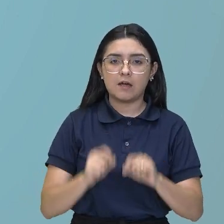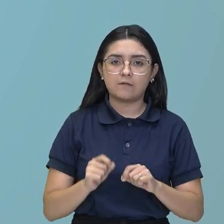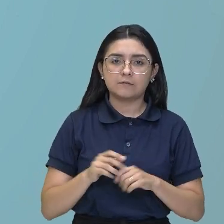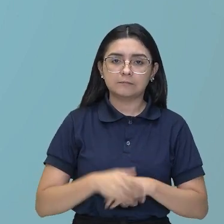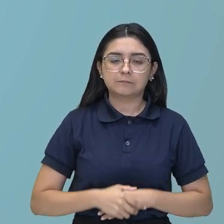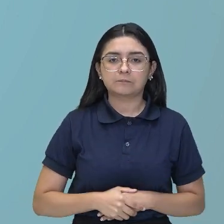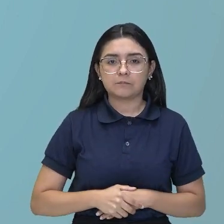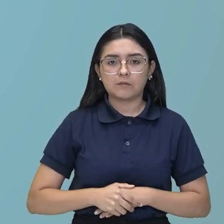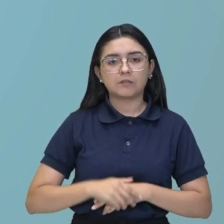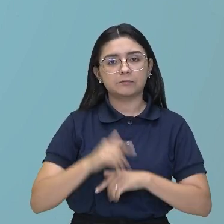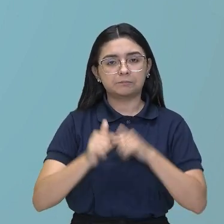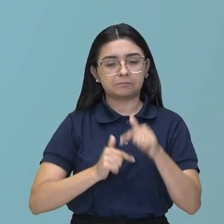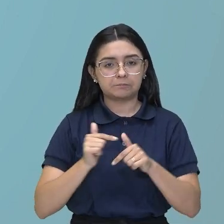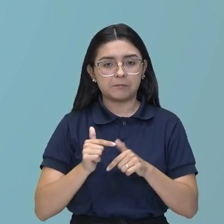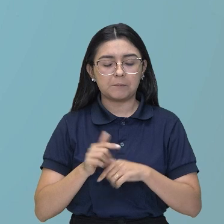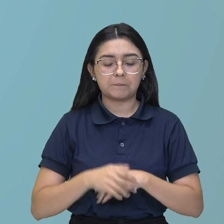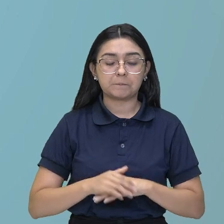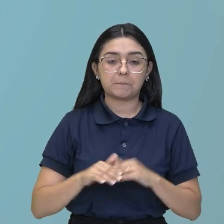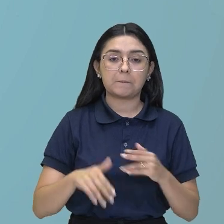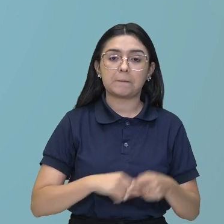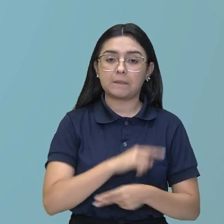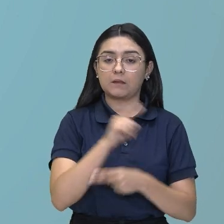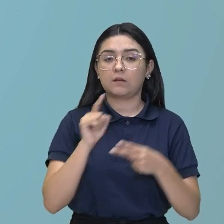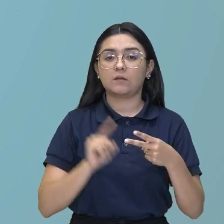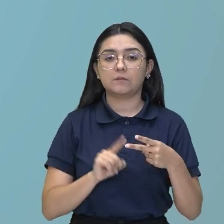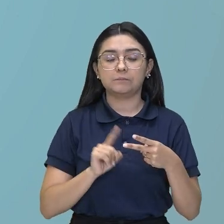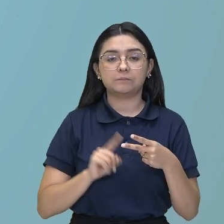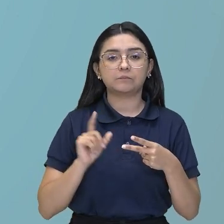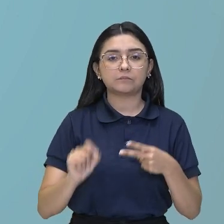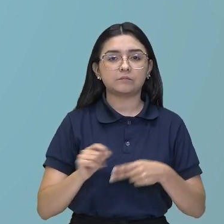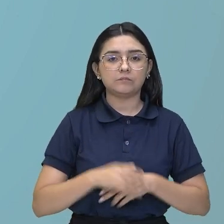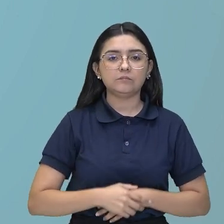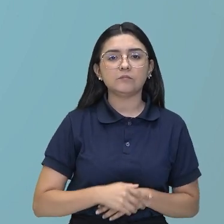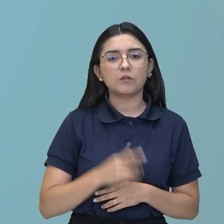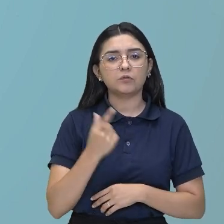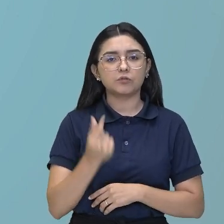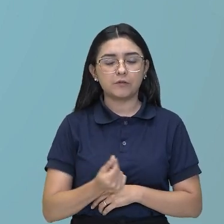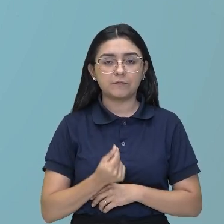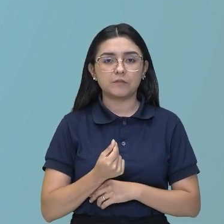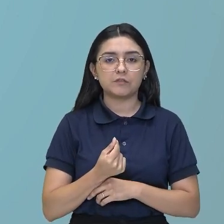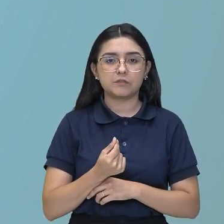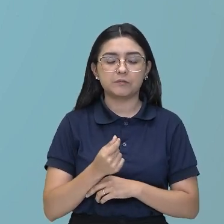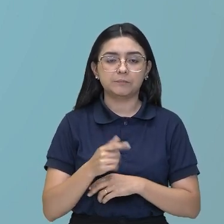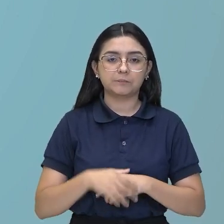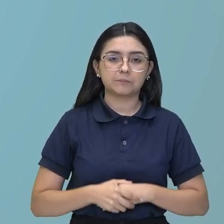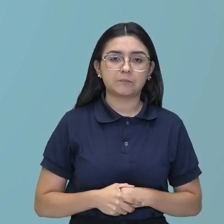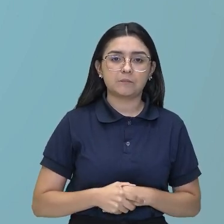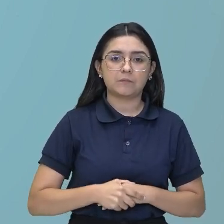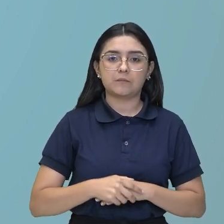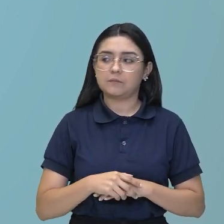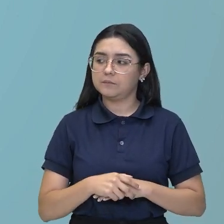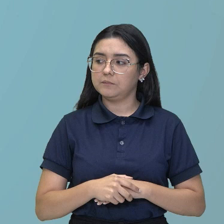cá. Segundo motivo, pela lucratividade que a